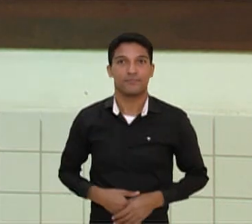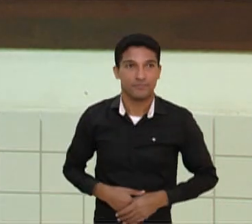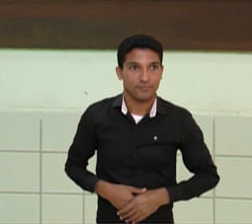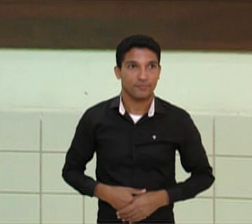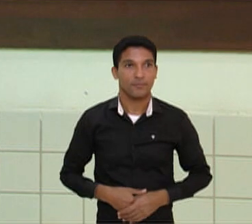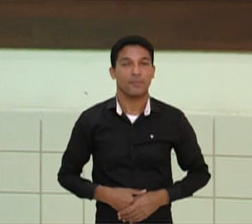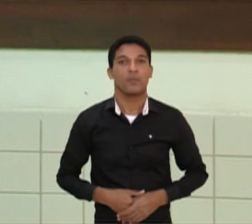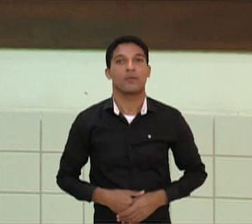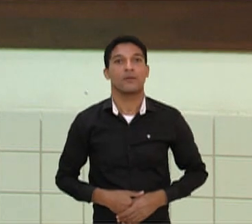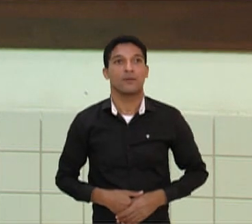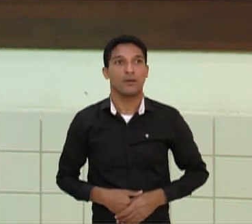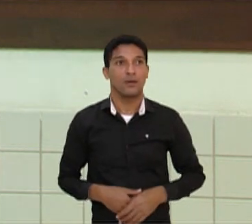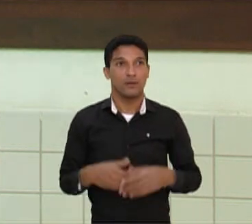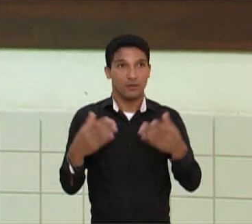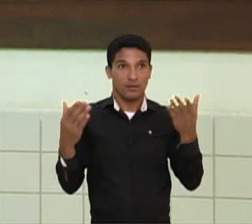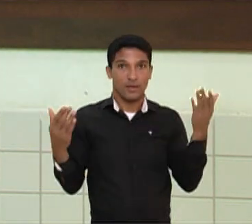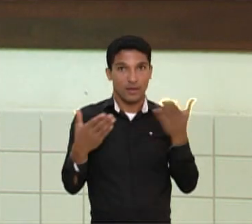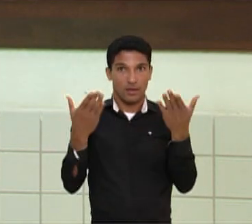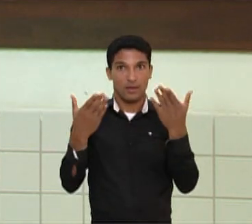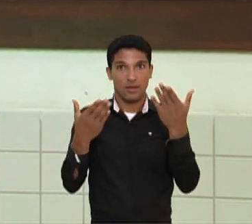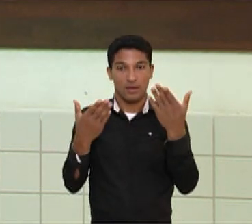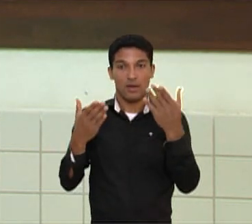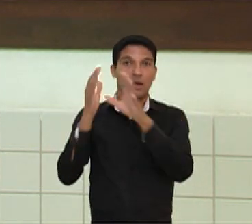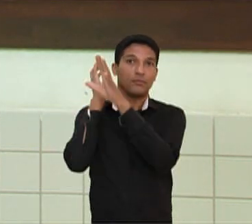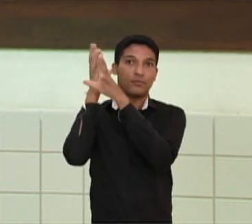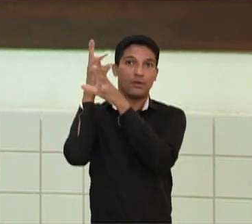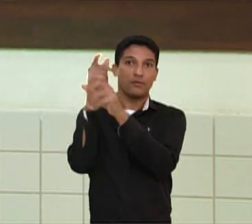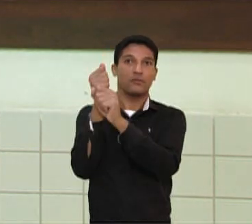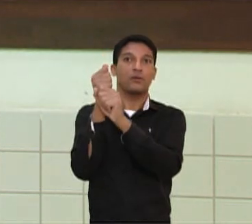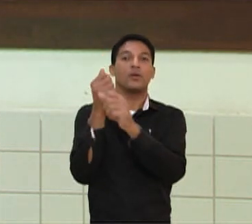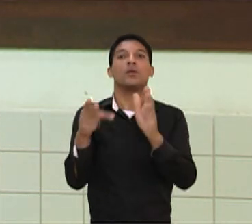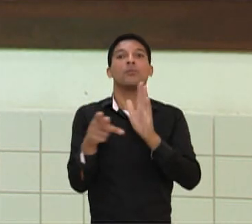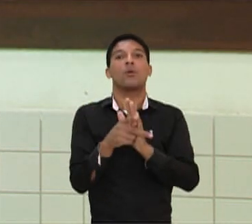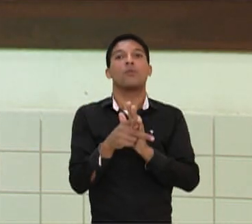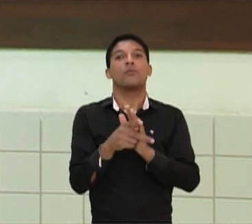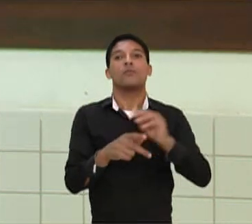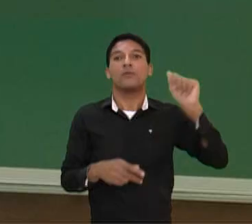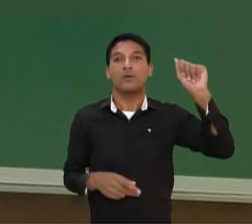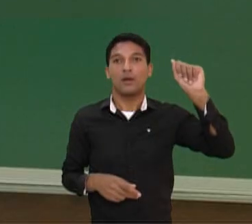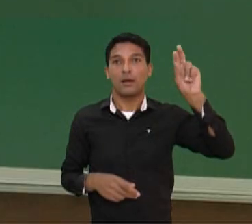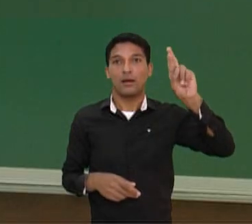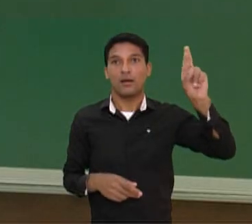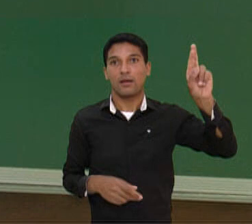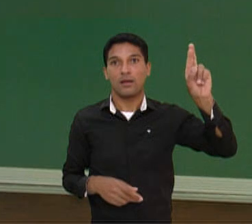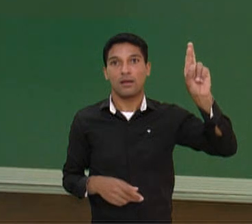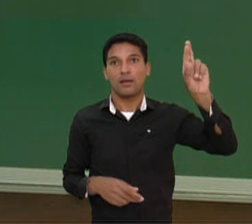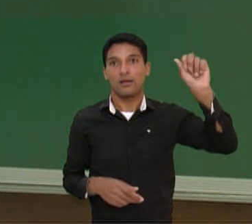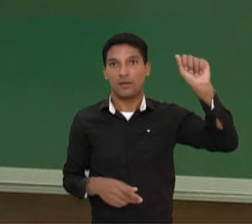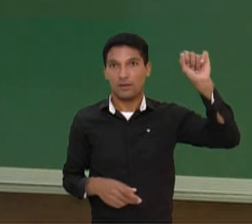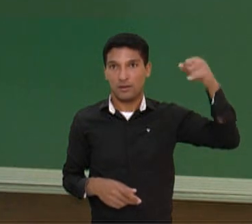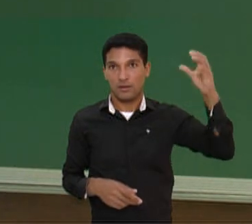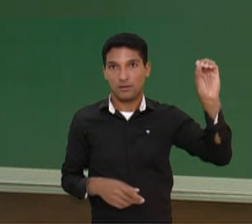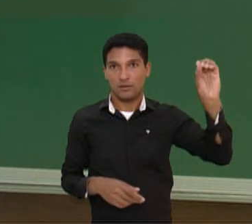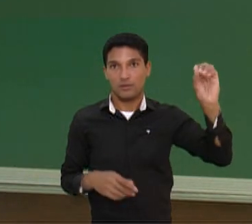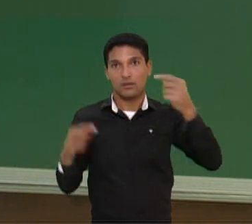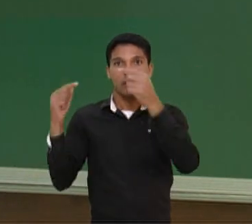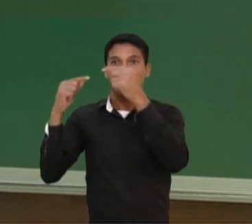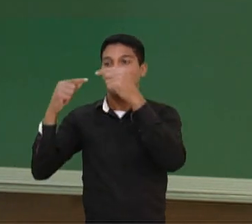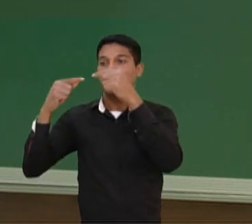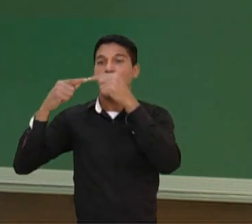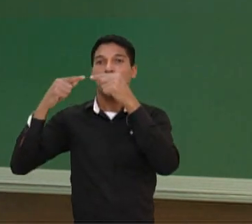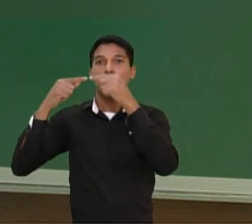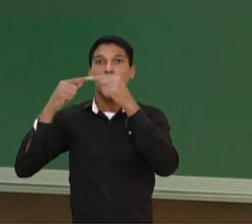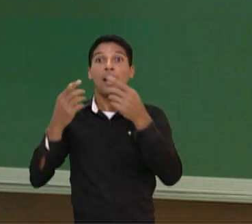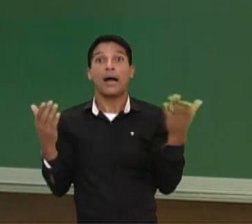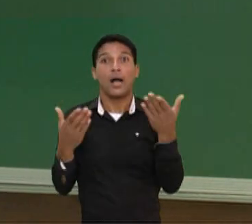Então, esse foi a nossa revisão, retomada sobre arranjo e combinação. Agora, eu vou falar rapidamente sobre um último assunto,